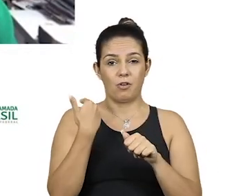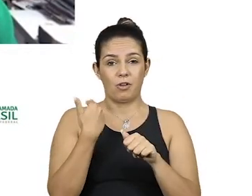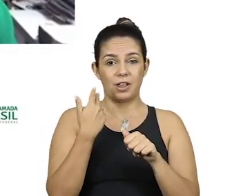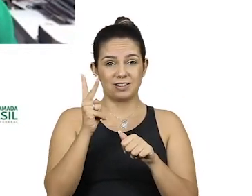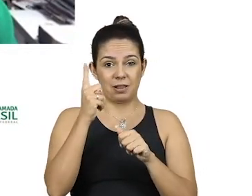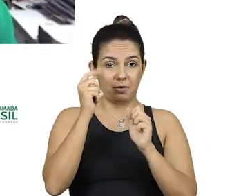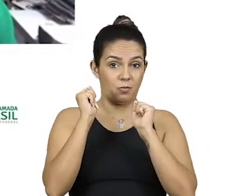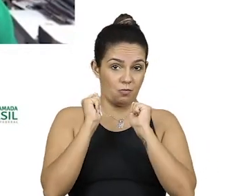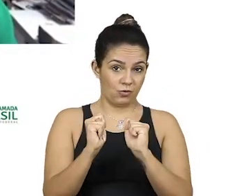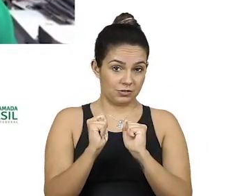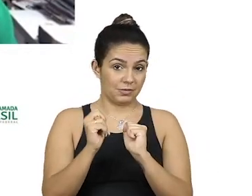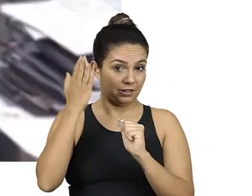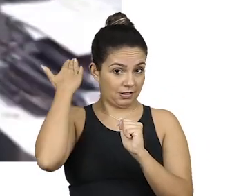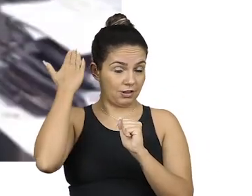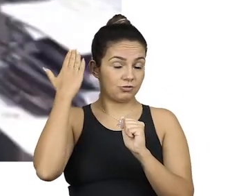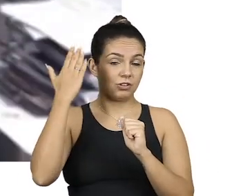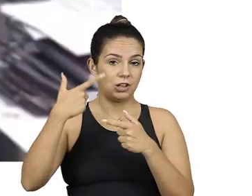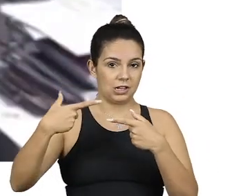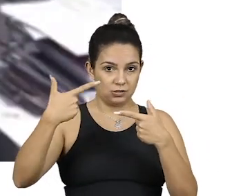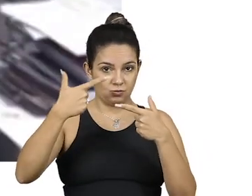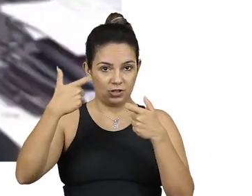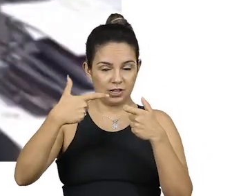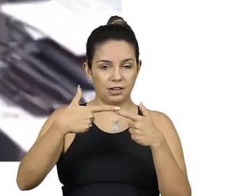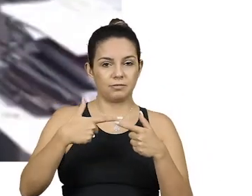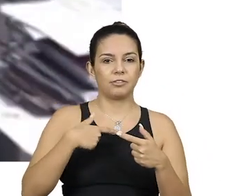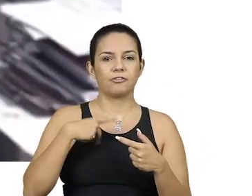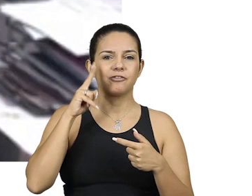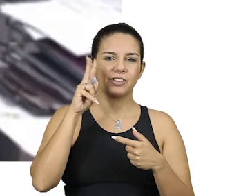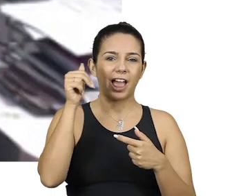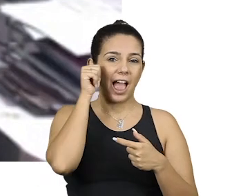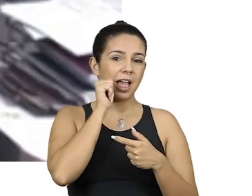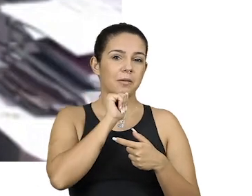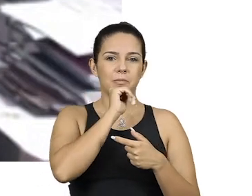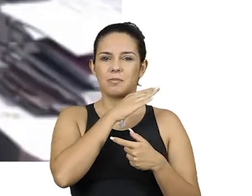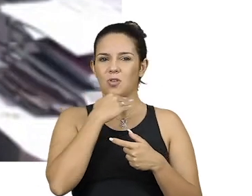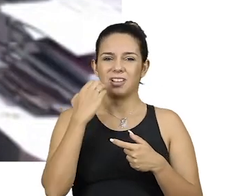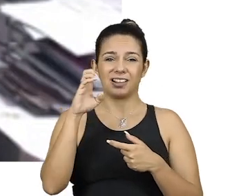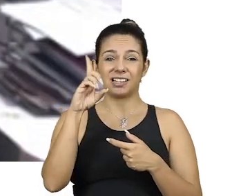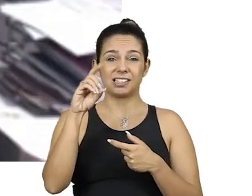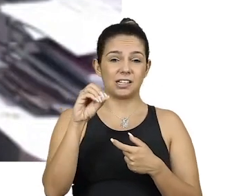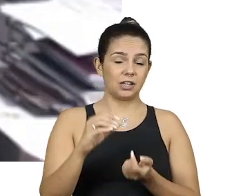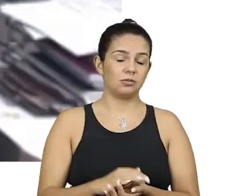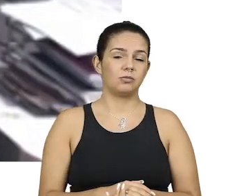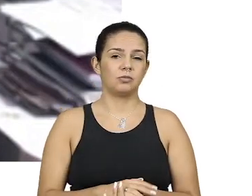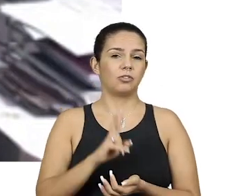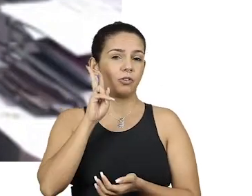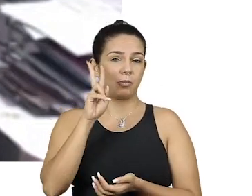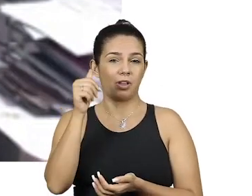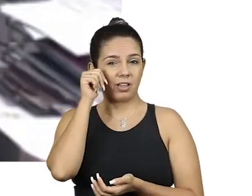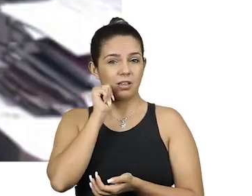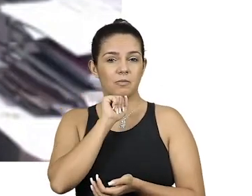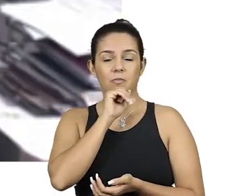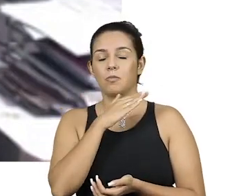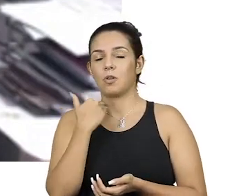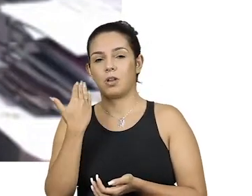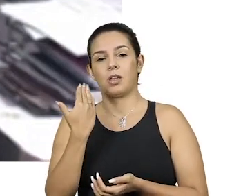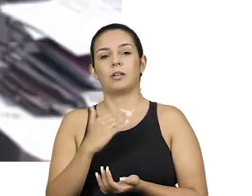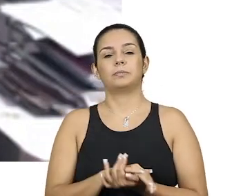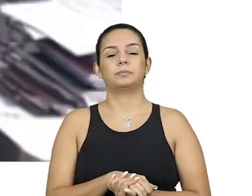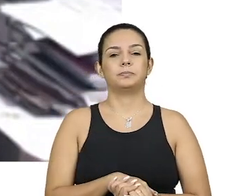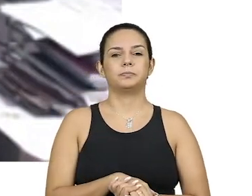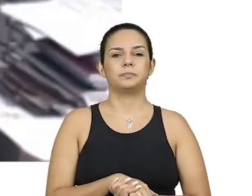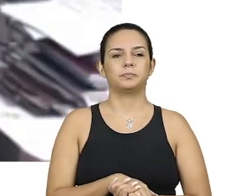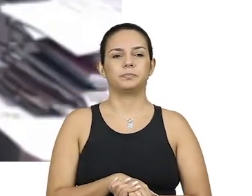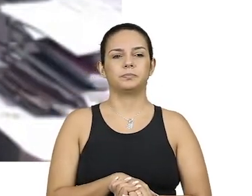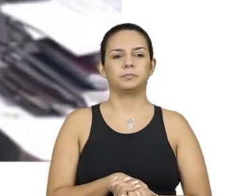uma possibilidade. Vi minha mãe morrer muito cedo, vi minha avó morrer,